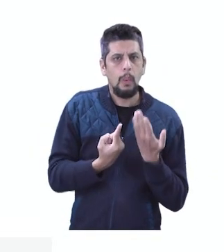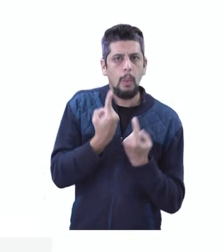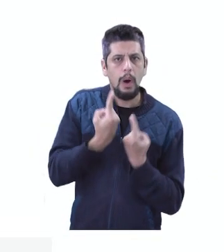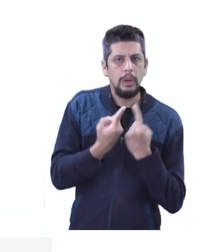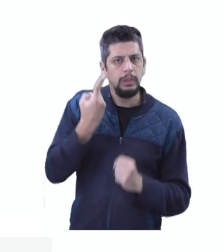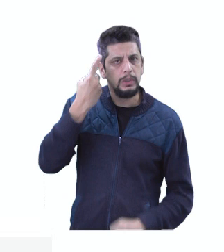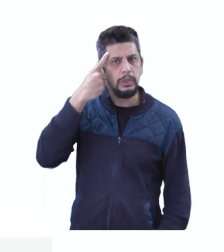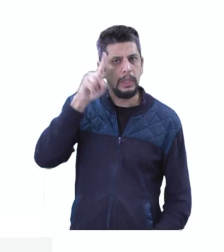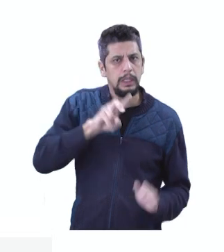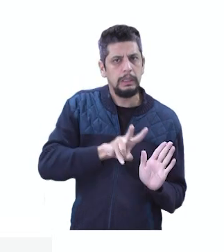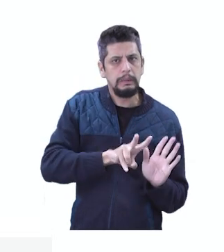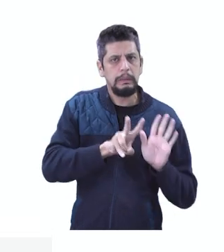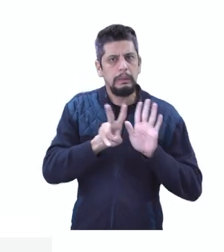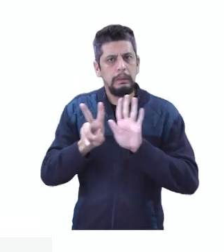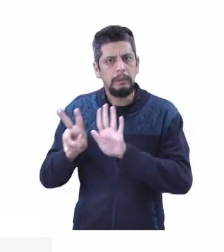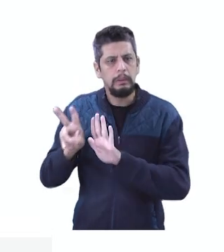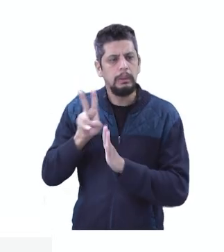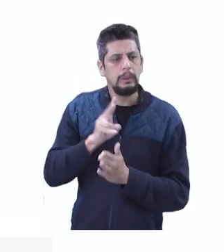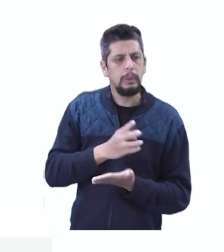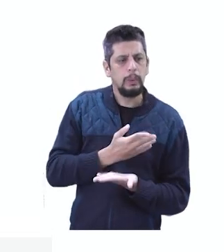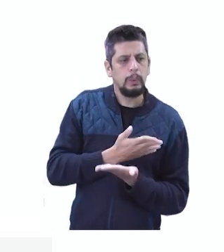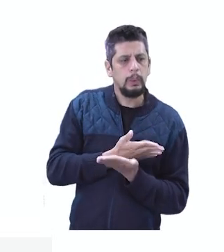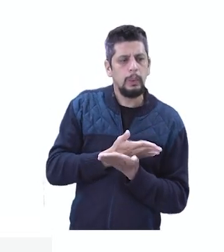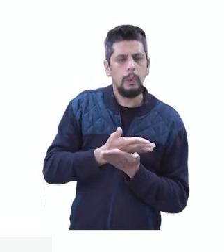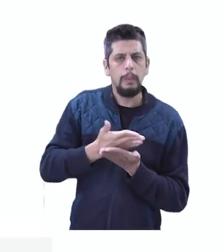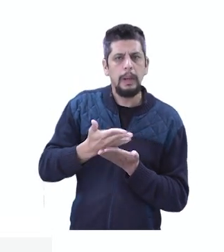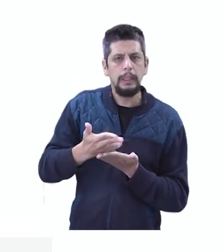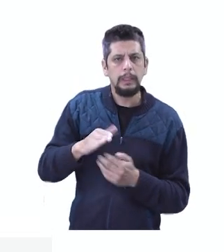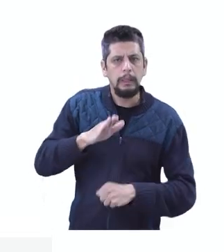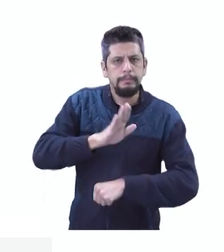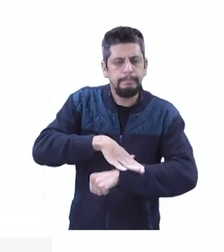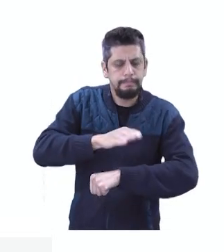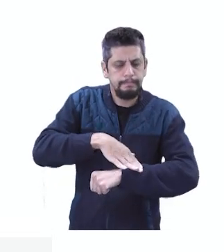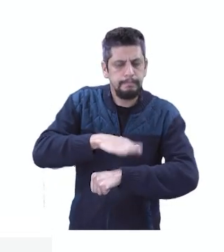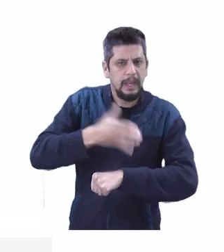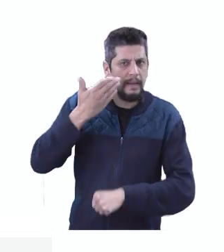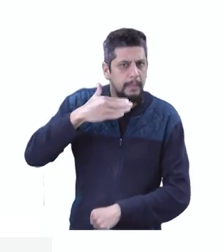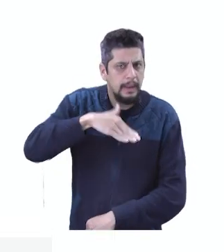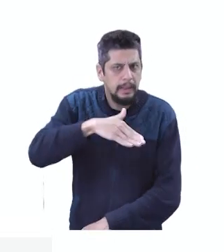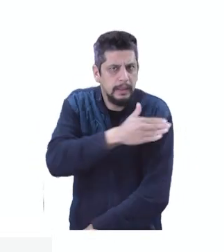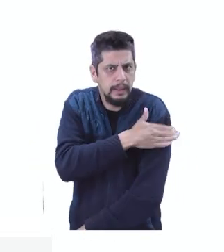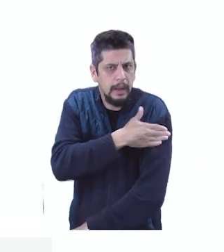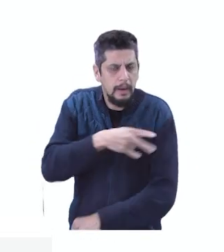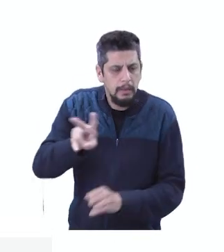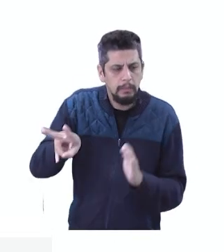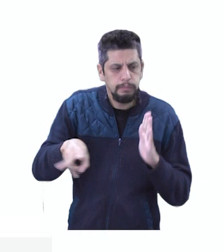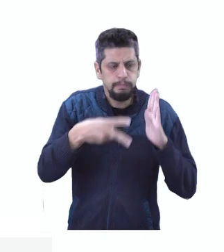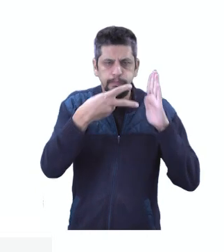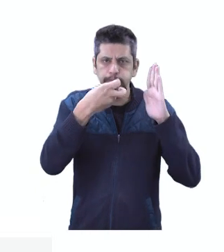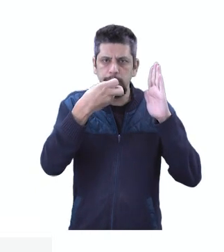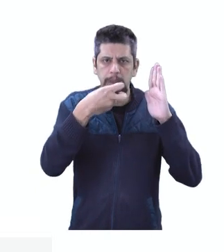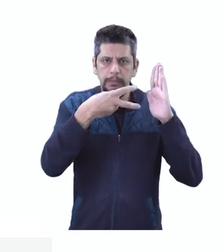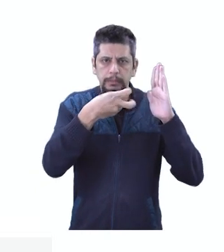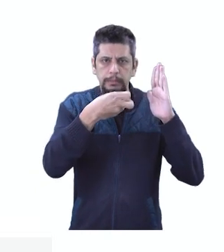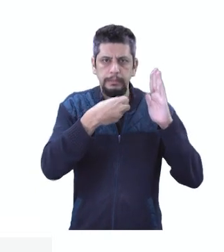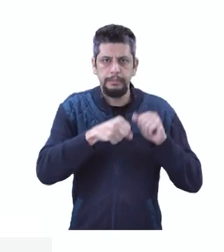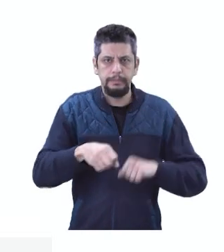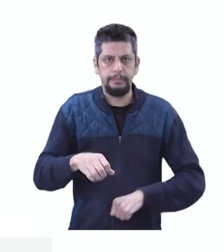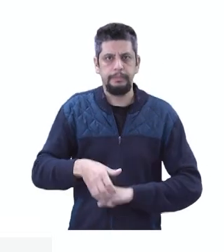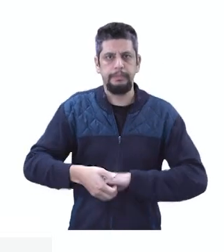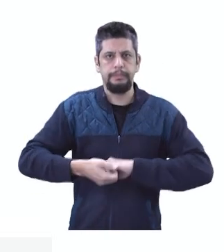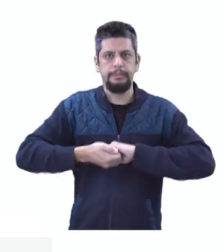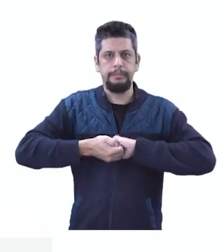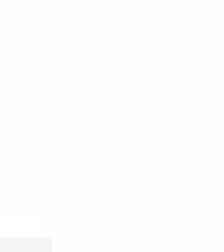junho. Em qual dia da semana inicia? Eu já sei. Já? Vamos dar um tempinho para eles pensarem? Só um tempinho para as crianças também pensarem